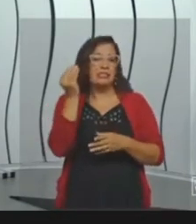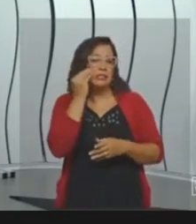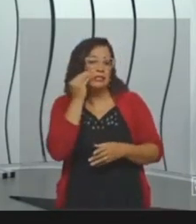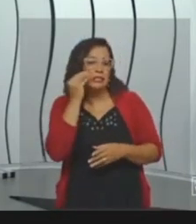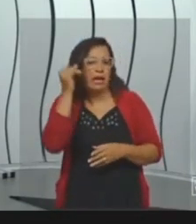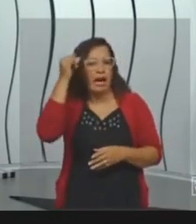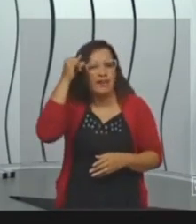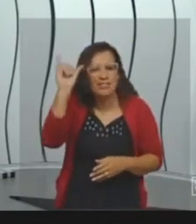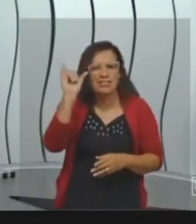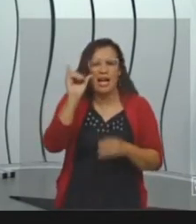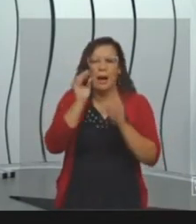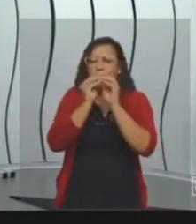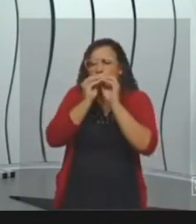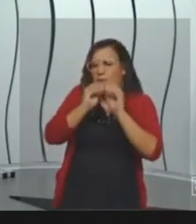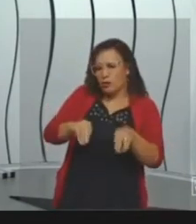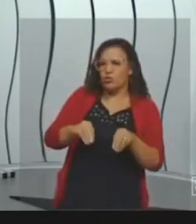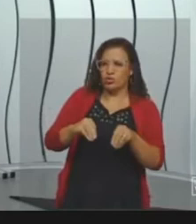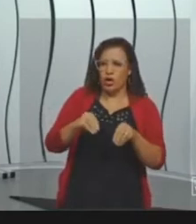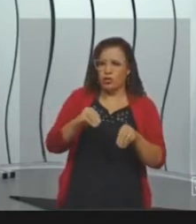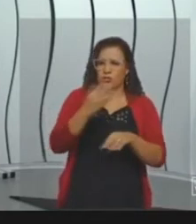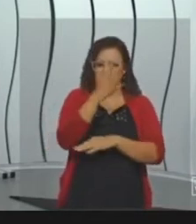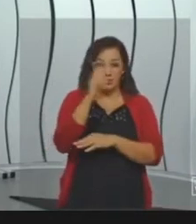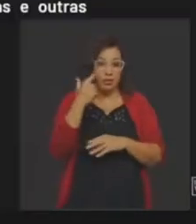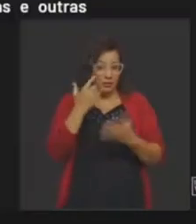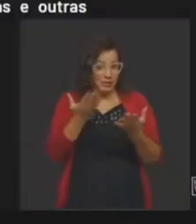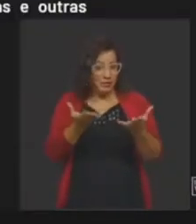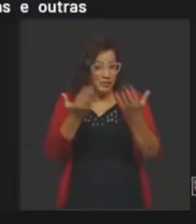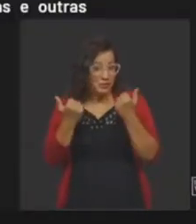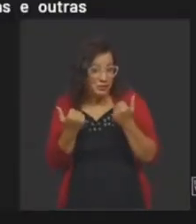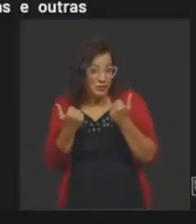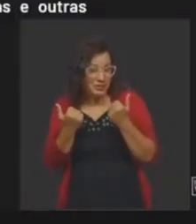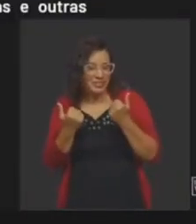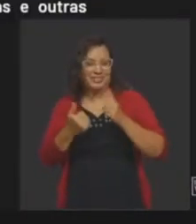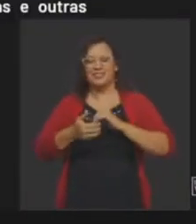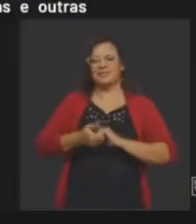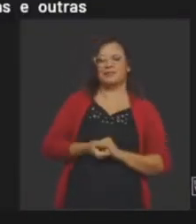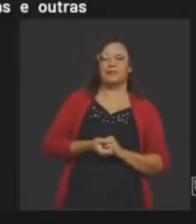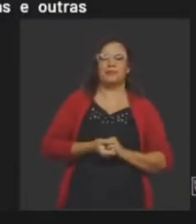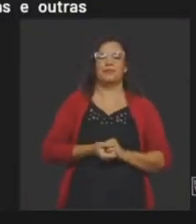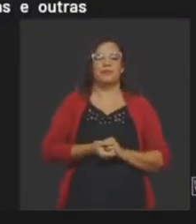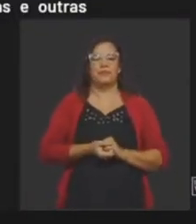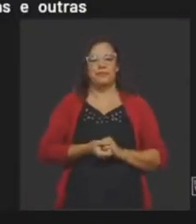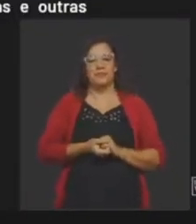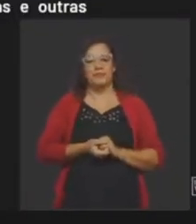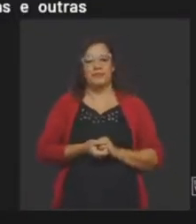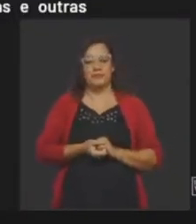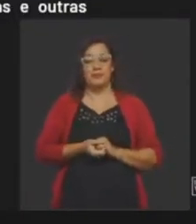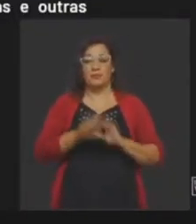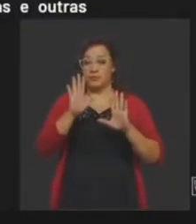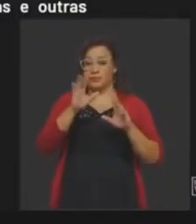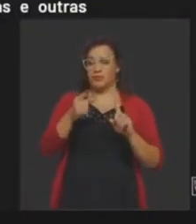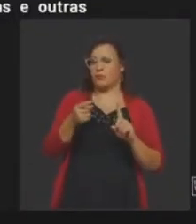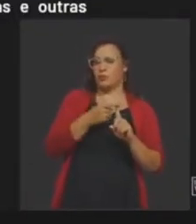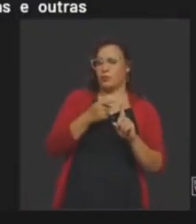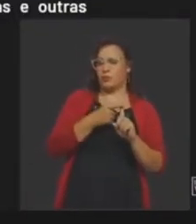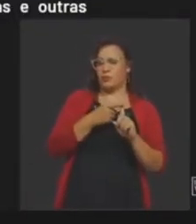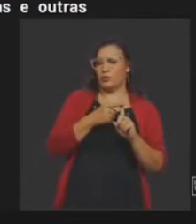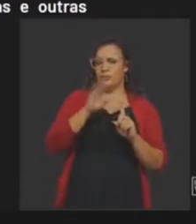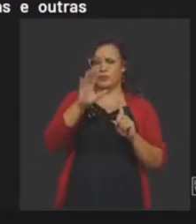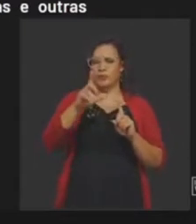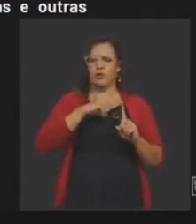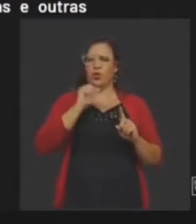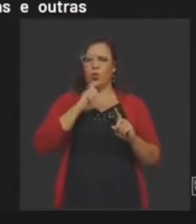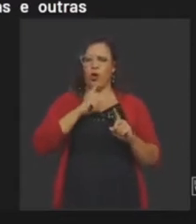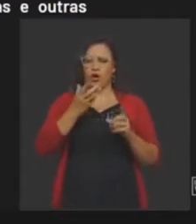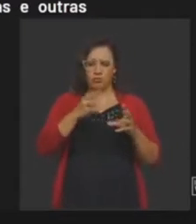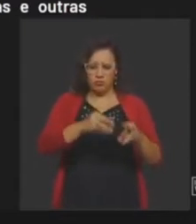saúde seja menos prejudicada? Vamos ver aqui um ponto aqui de solução. As técnicas de manejo do solo